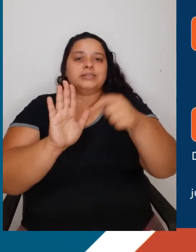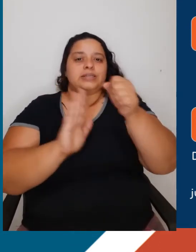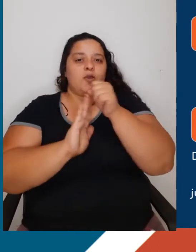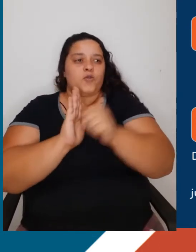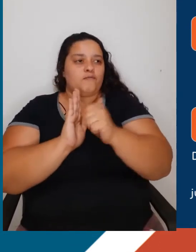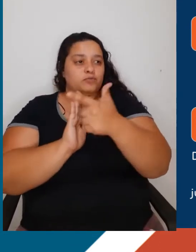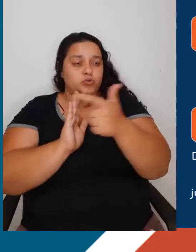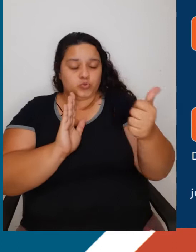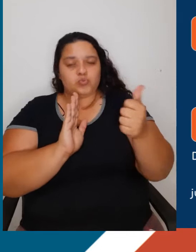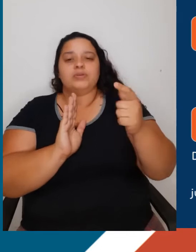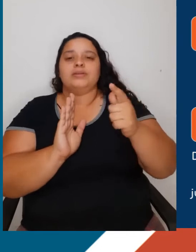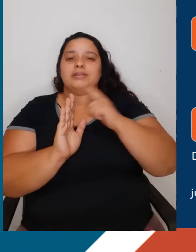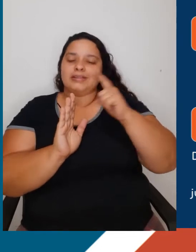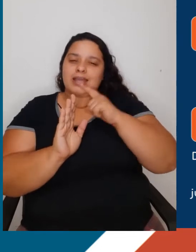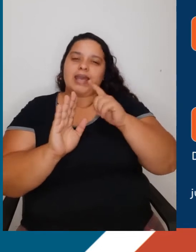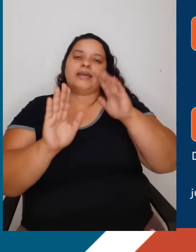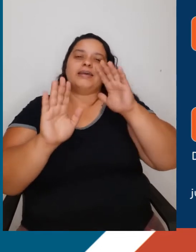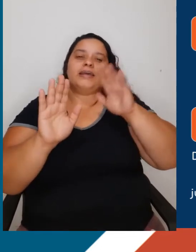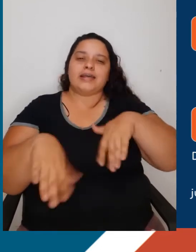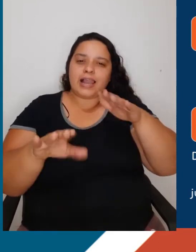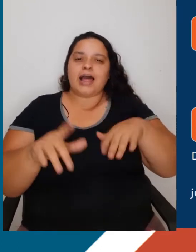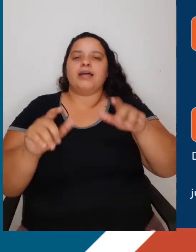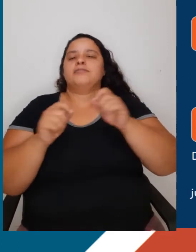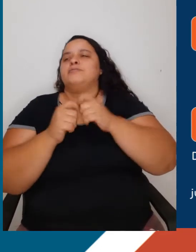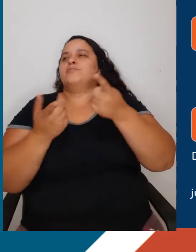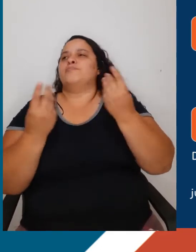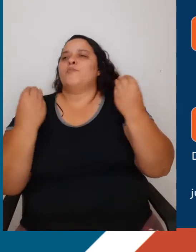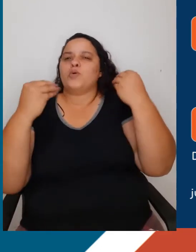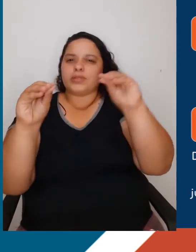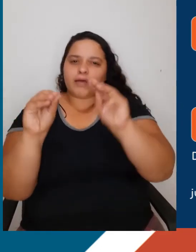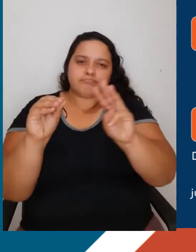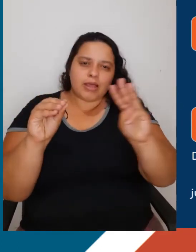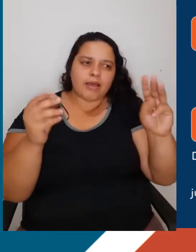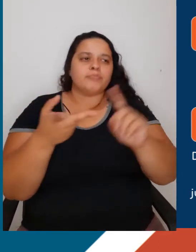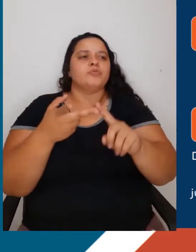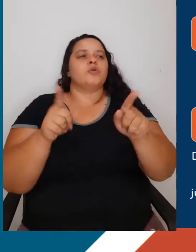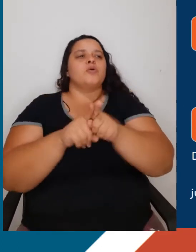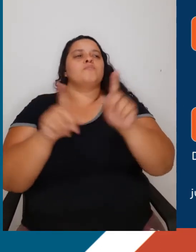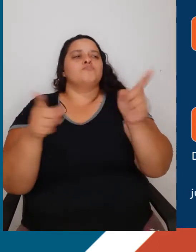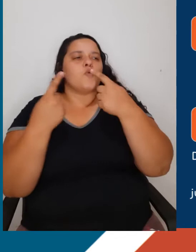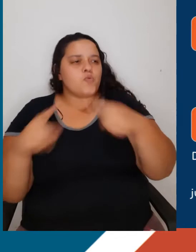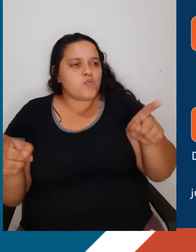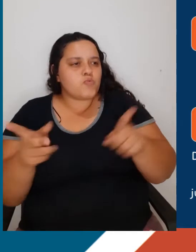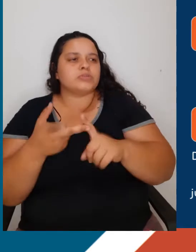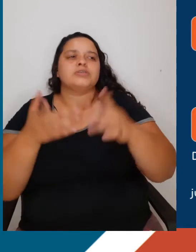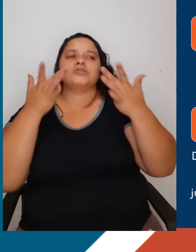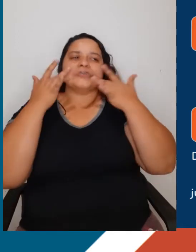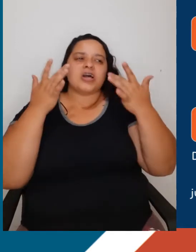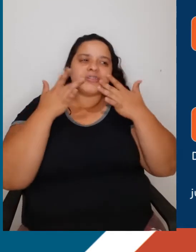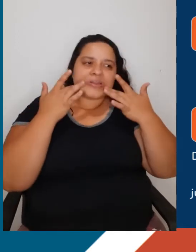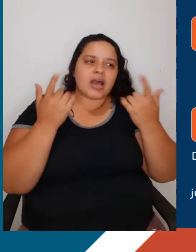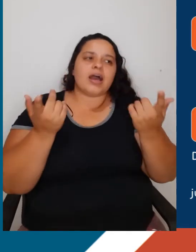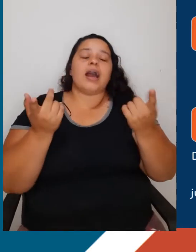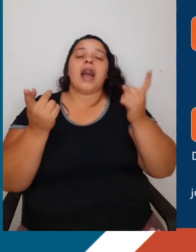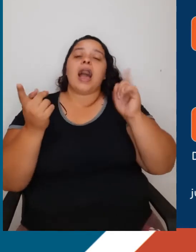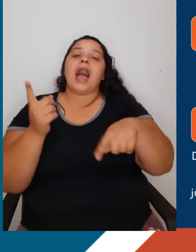seja a partir de relatos e manifestações ativistas na web, jornais alternativos, movimentos musicais e teatrais, sendo também